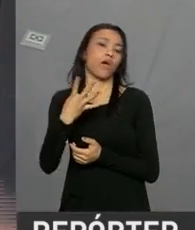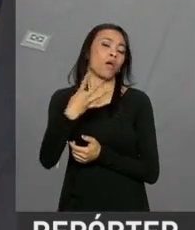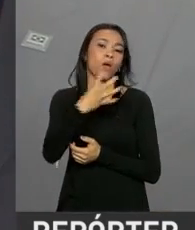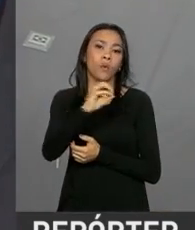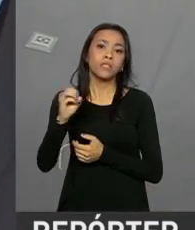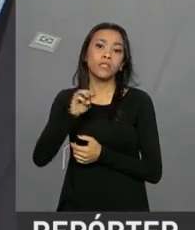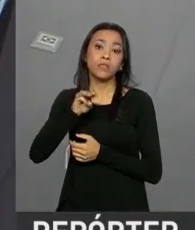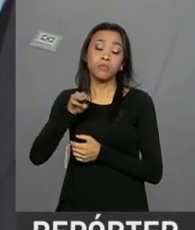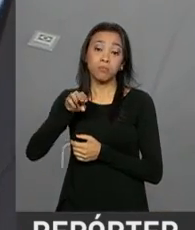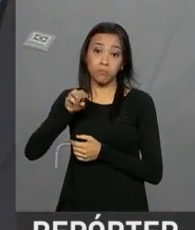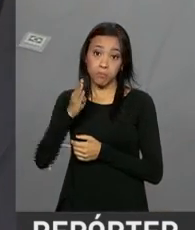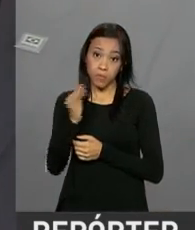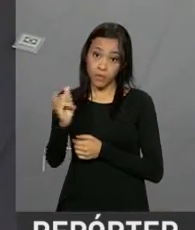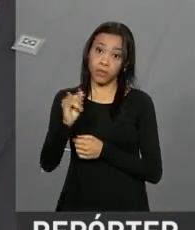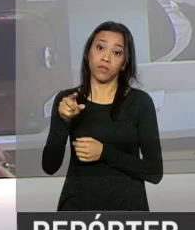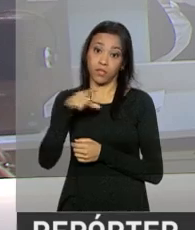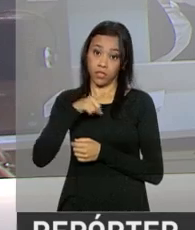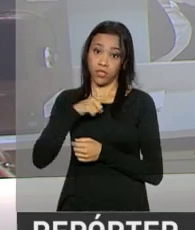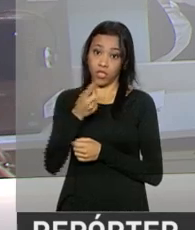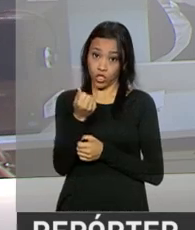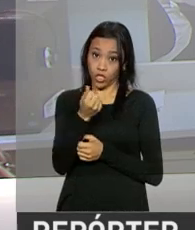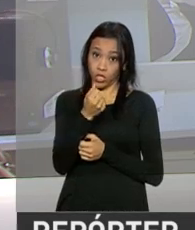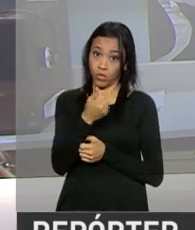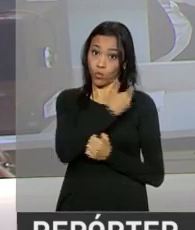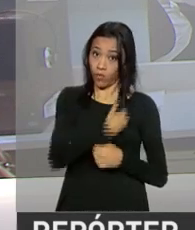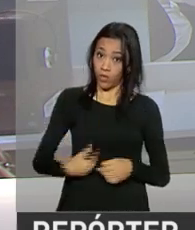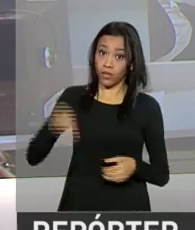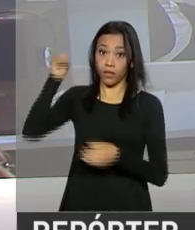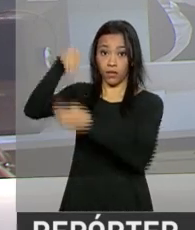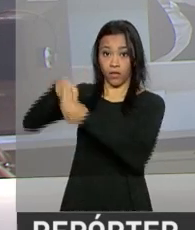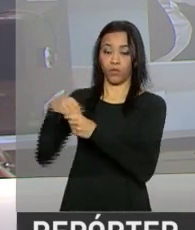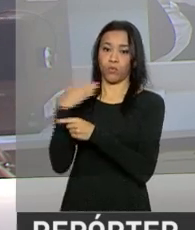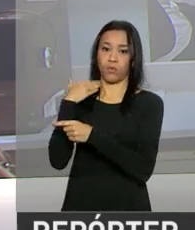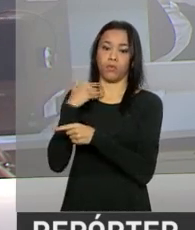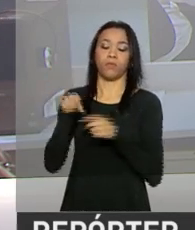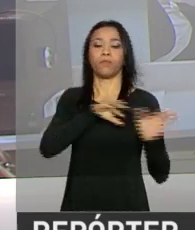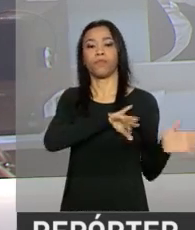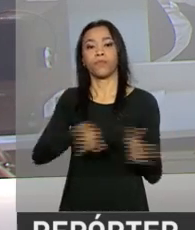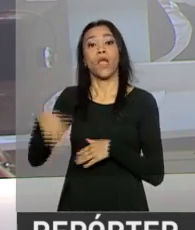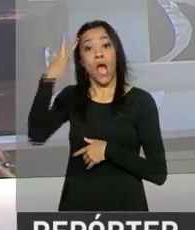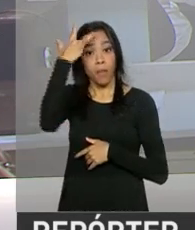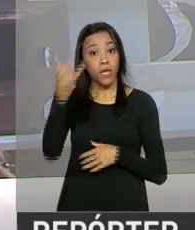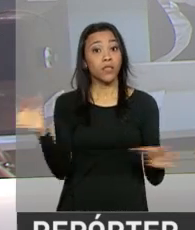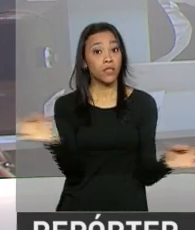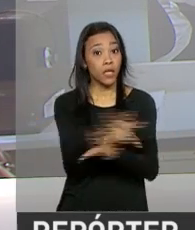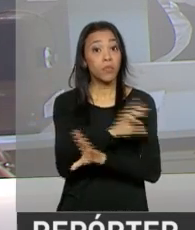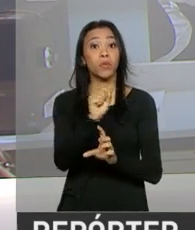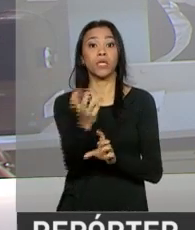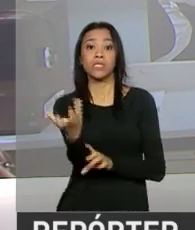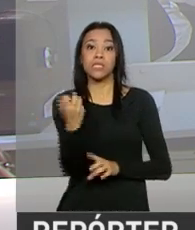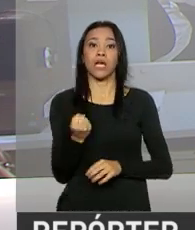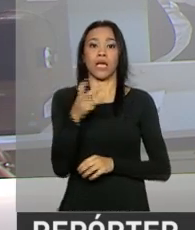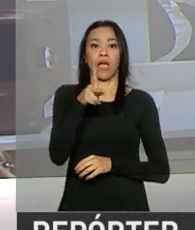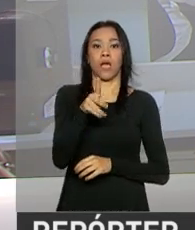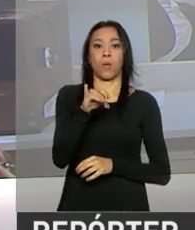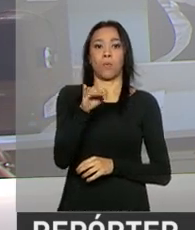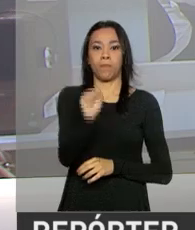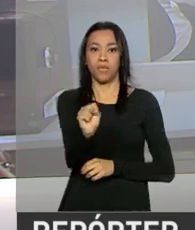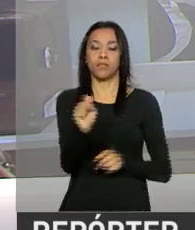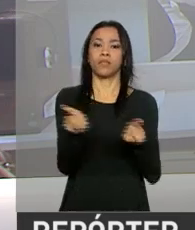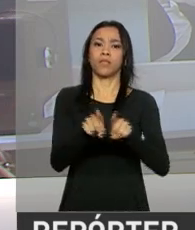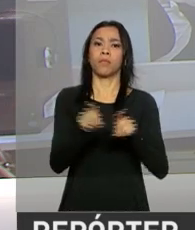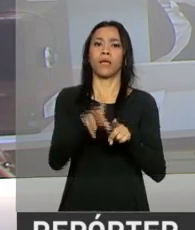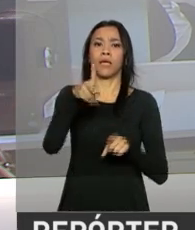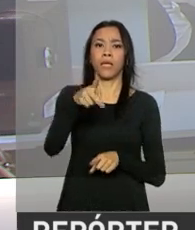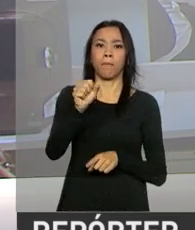é do Tesouro Público, que está no BNDES. Termina amanhã o prazo para sacar o abono salarial do PIS/PASEP. Segundo o